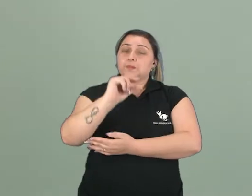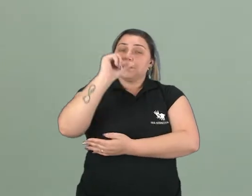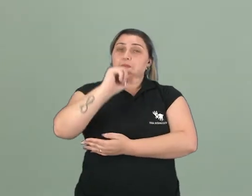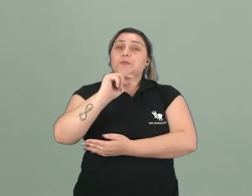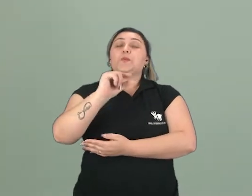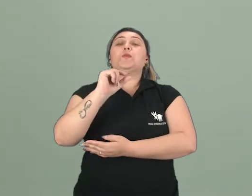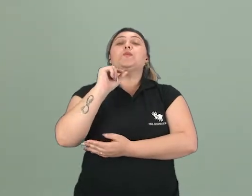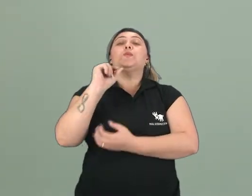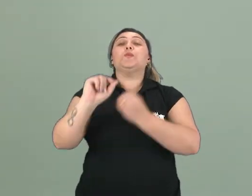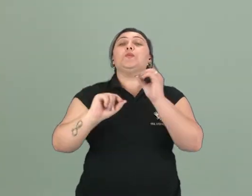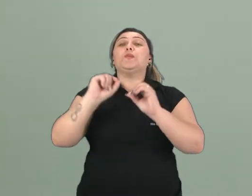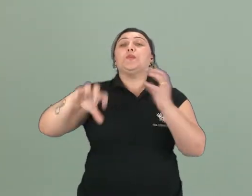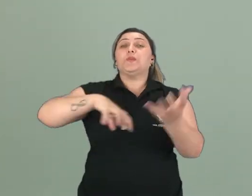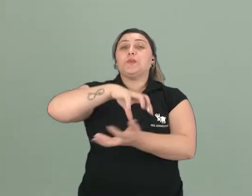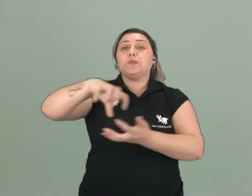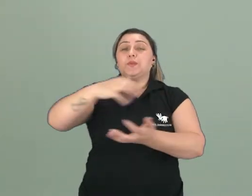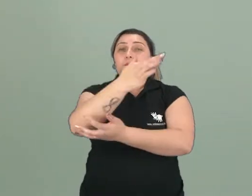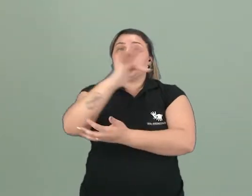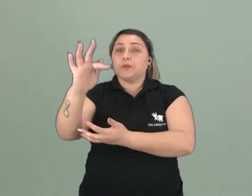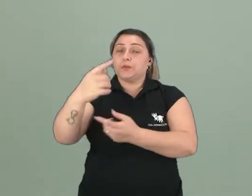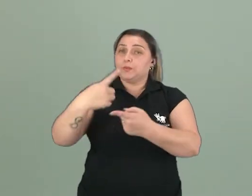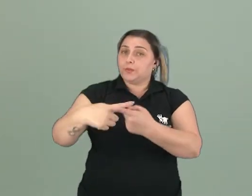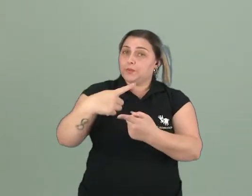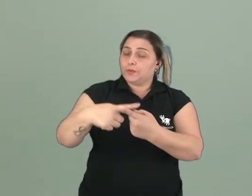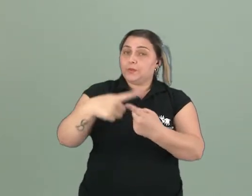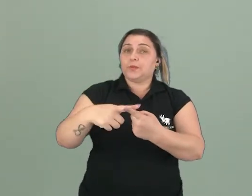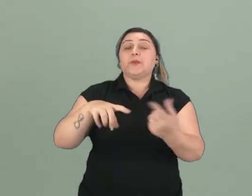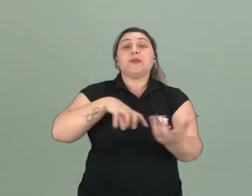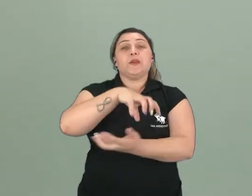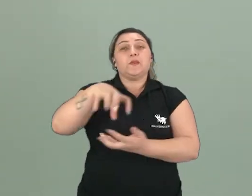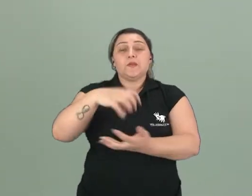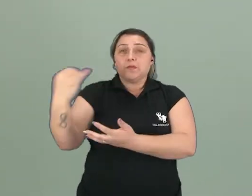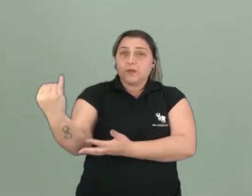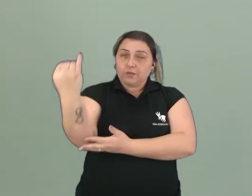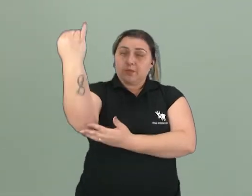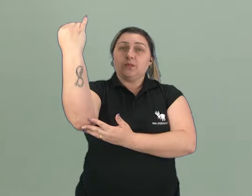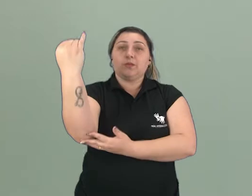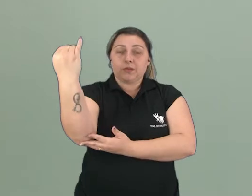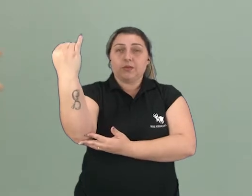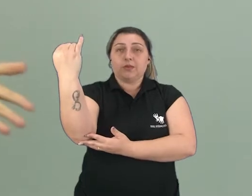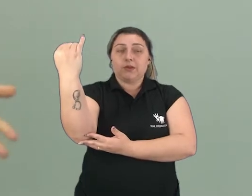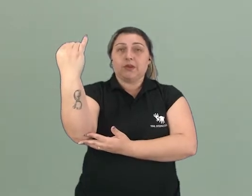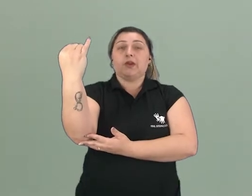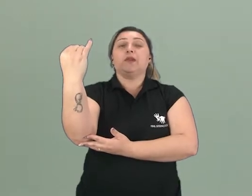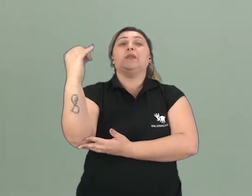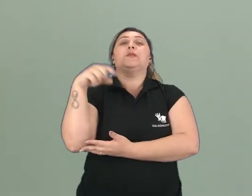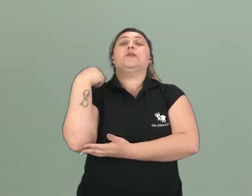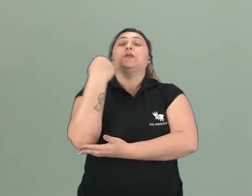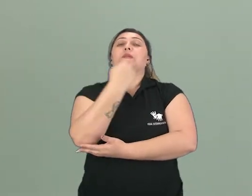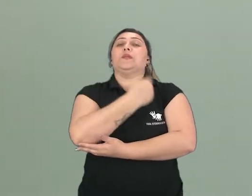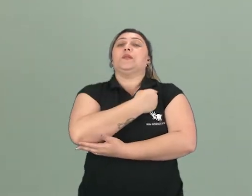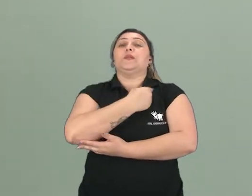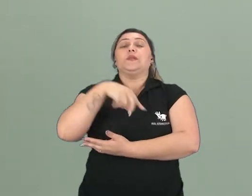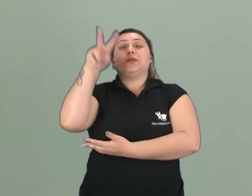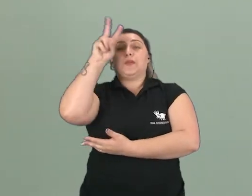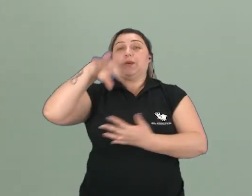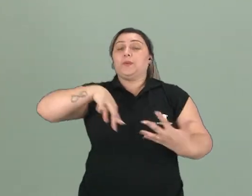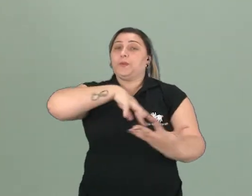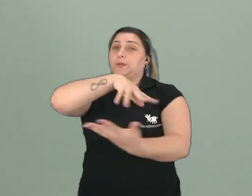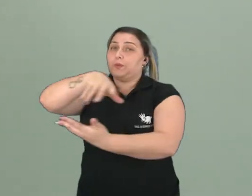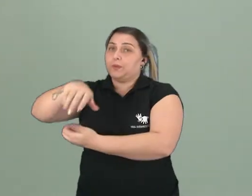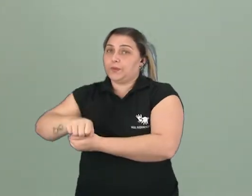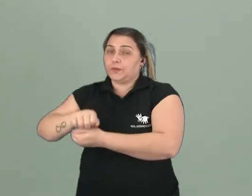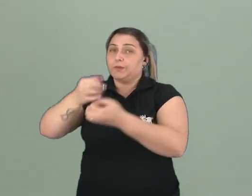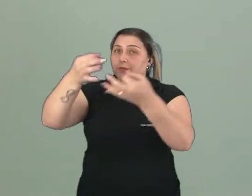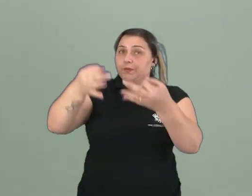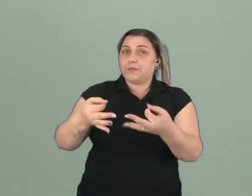o processo de revolução na França e por que essa revolução foi tão importante para o estabelecimento da nossa história mundial,